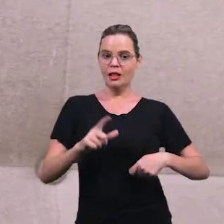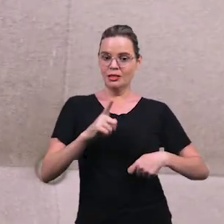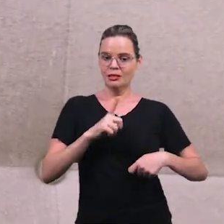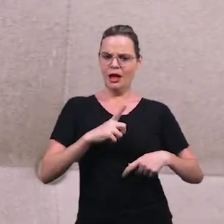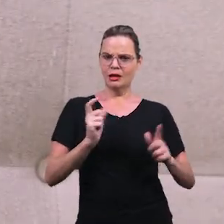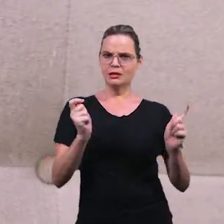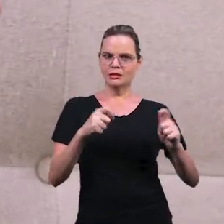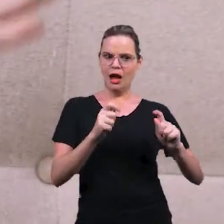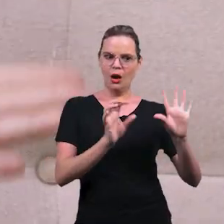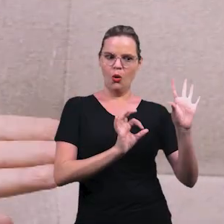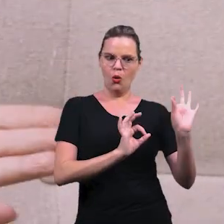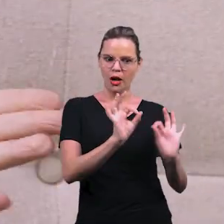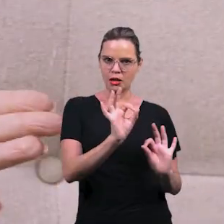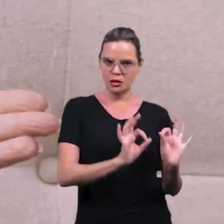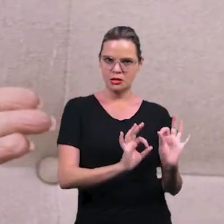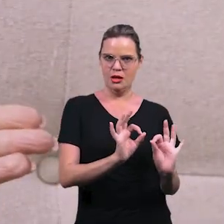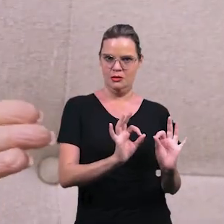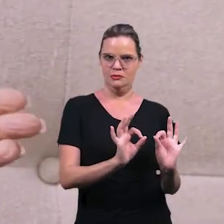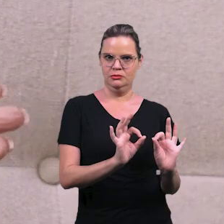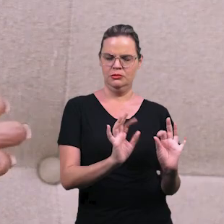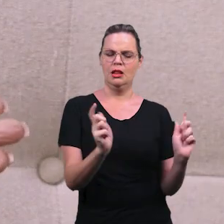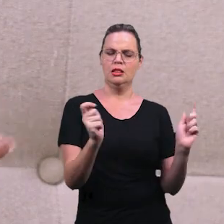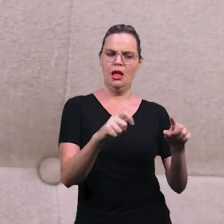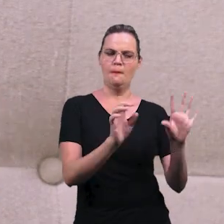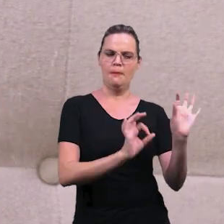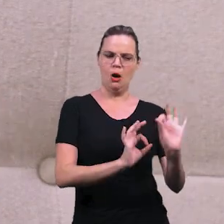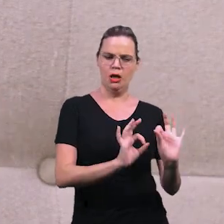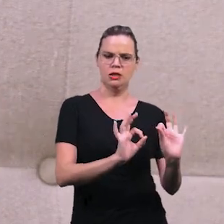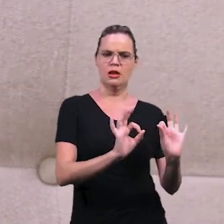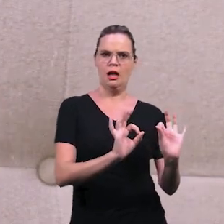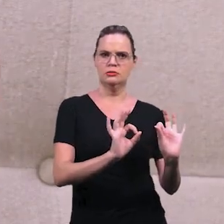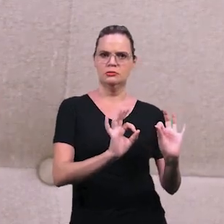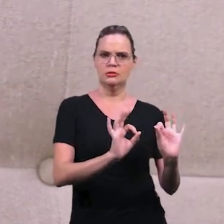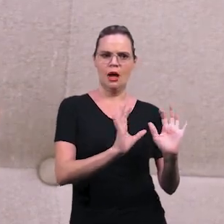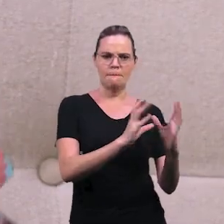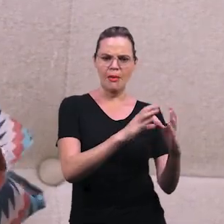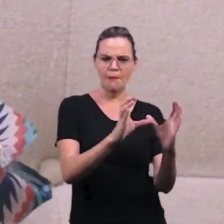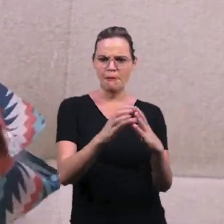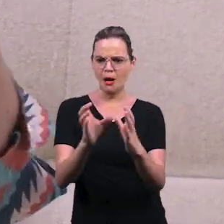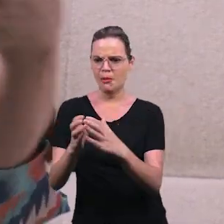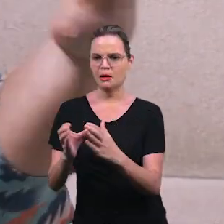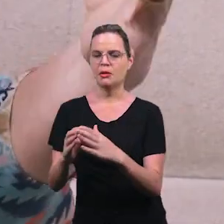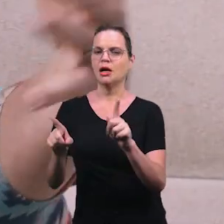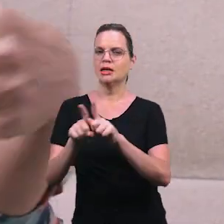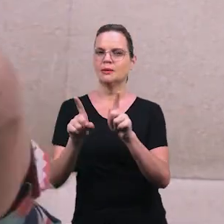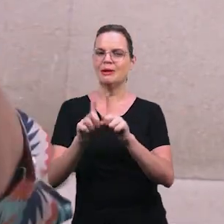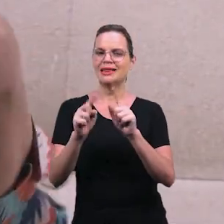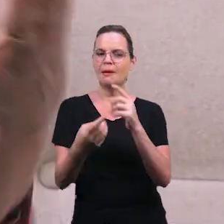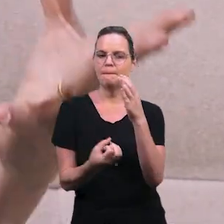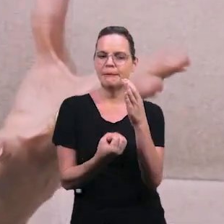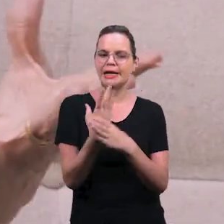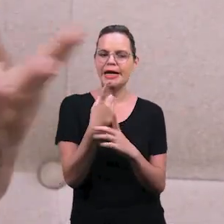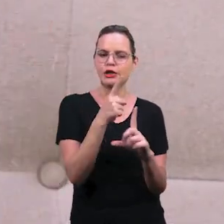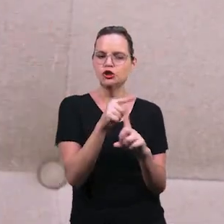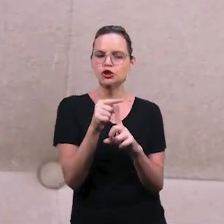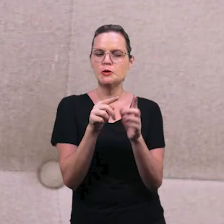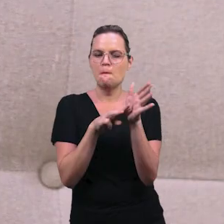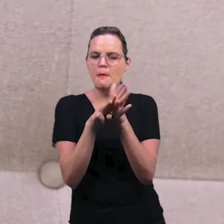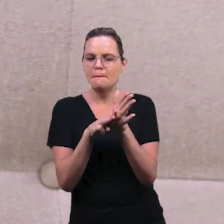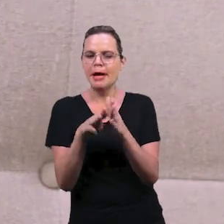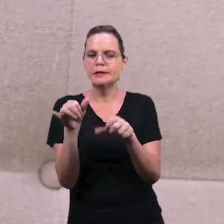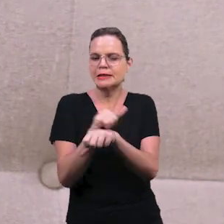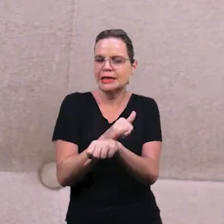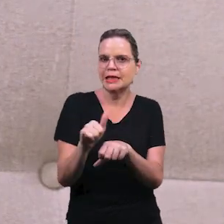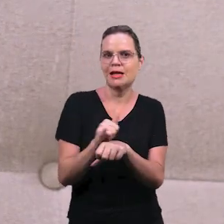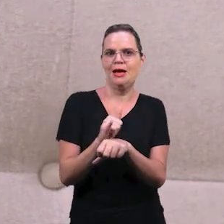temos como organizar, né, e criar meios, maneiras. E